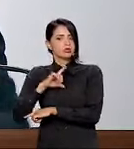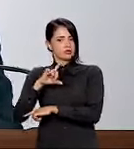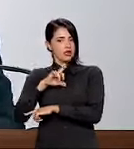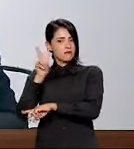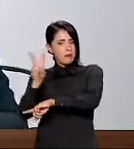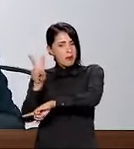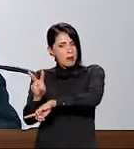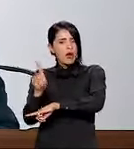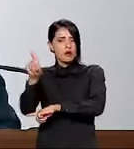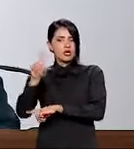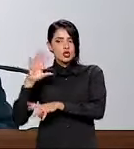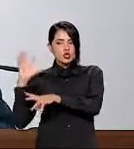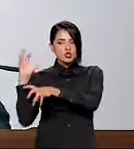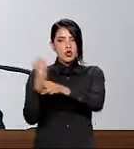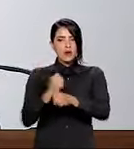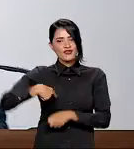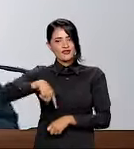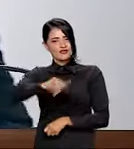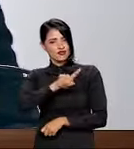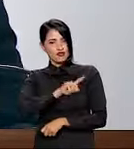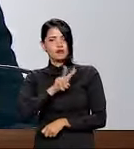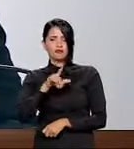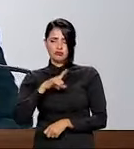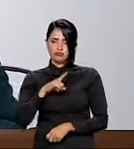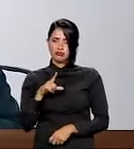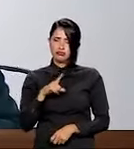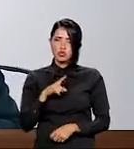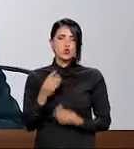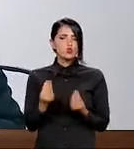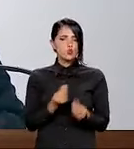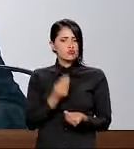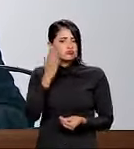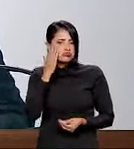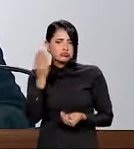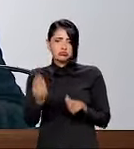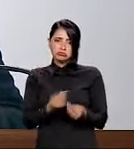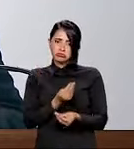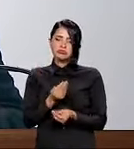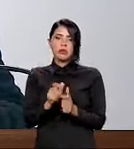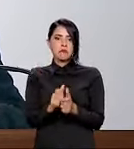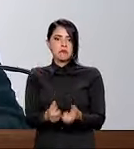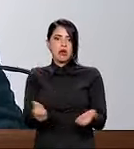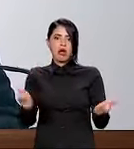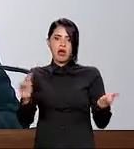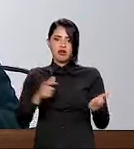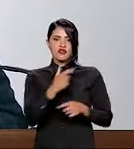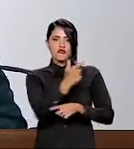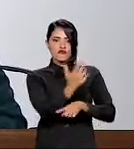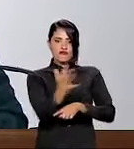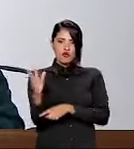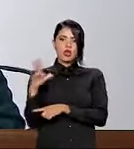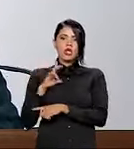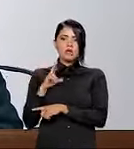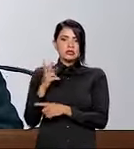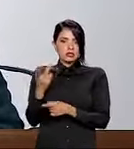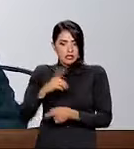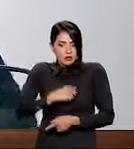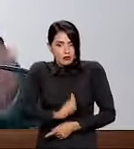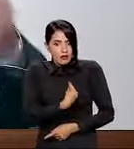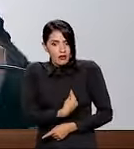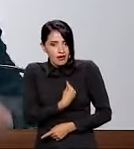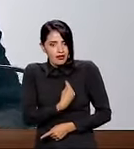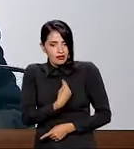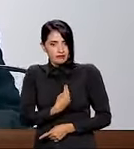e somado todos nós juntos, nós vamos ter, quem sabe, uma grande parte da floresta ainda existente no planeta